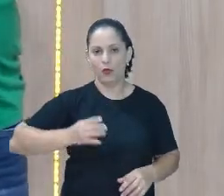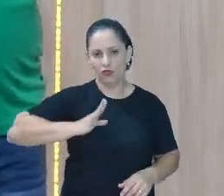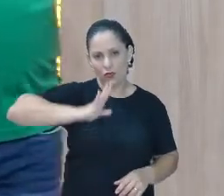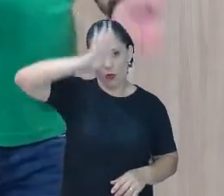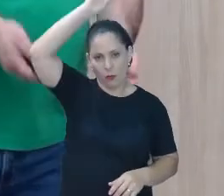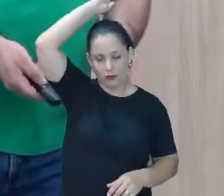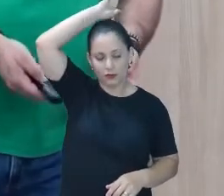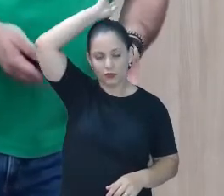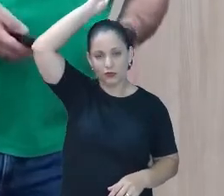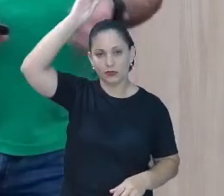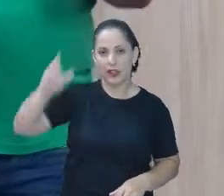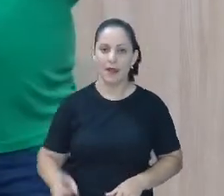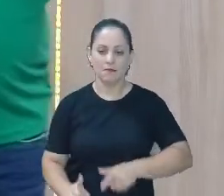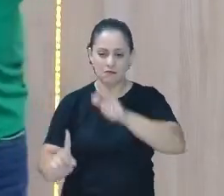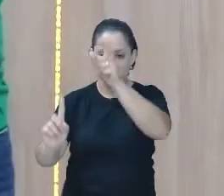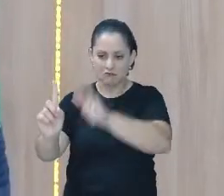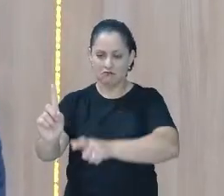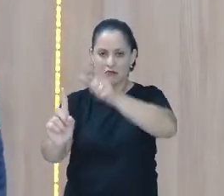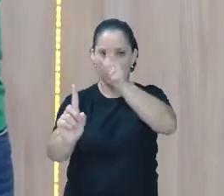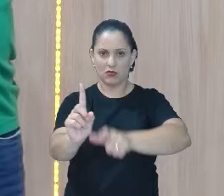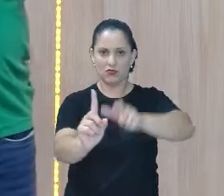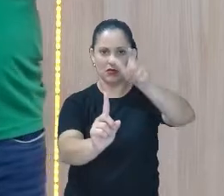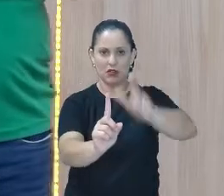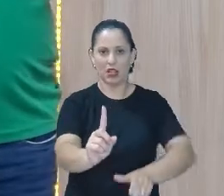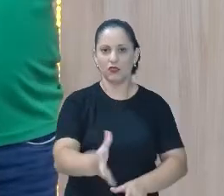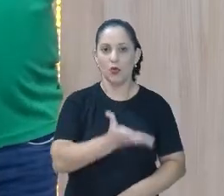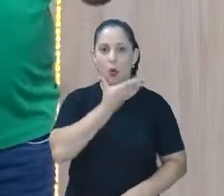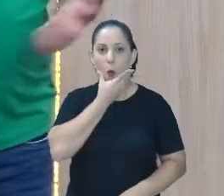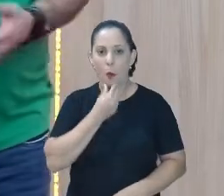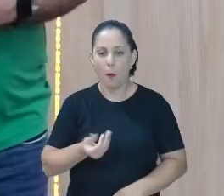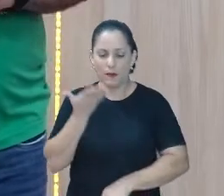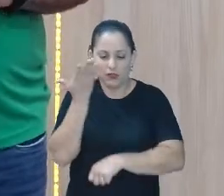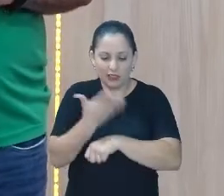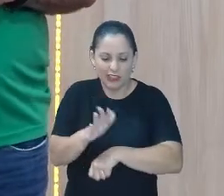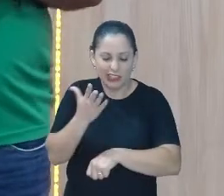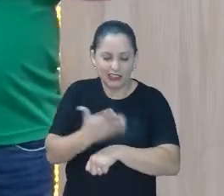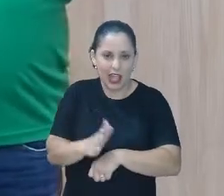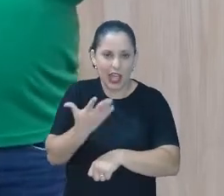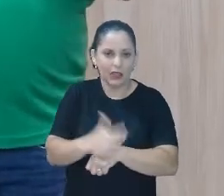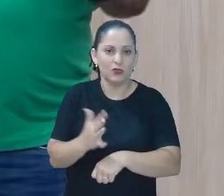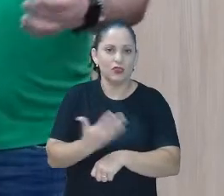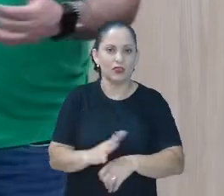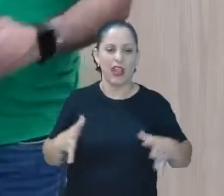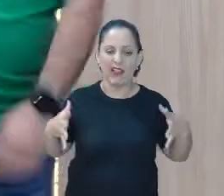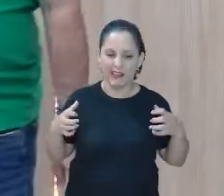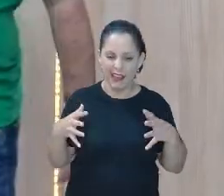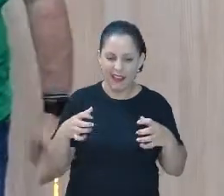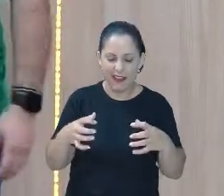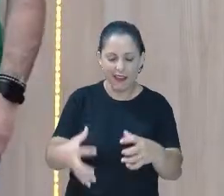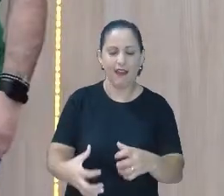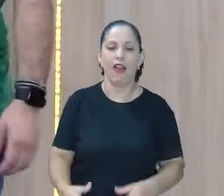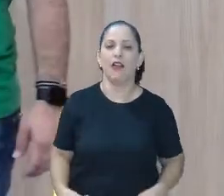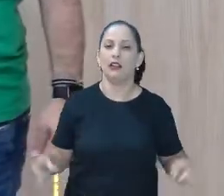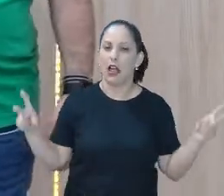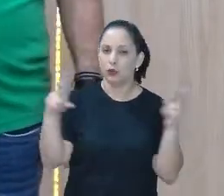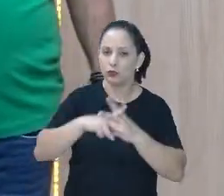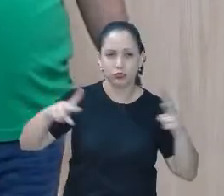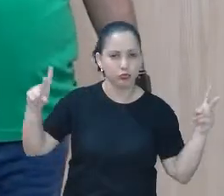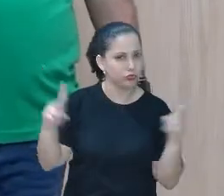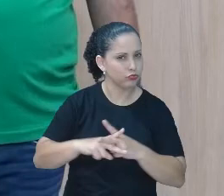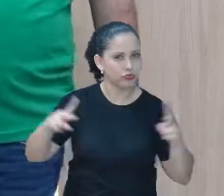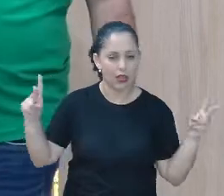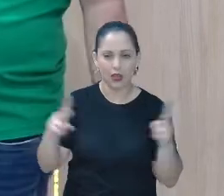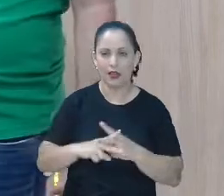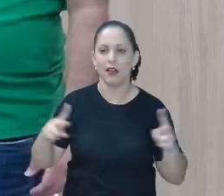eram personagens, né, que eram treinados para o combate. E esses gladiadores, eles faziam